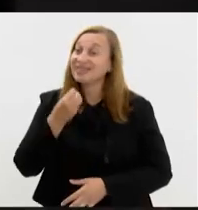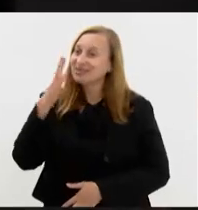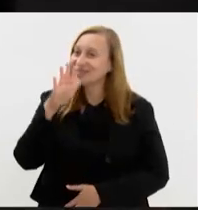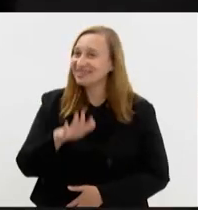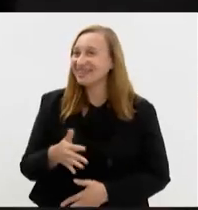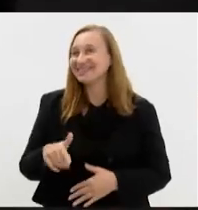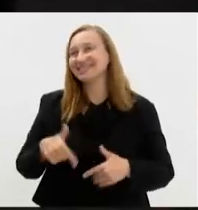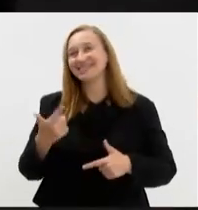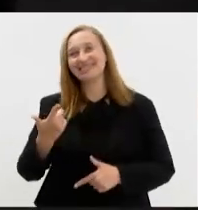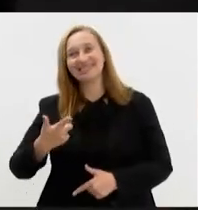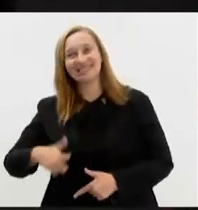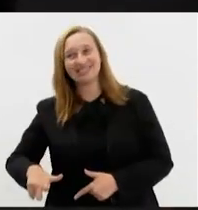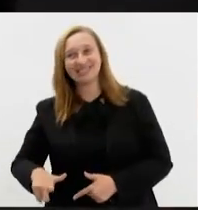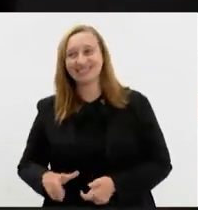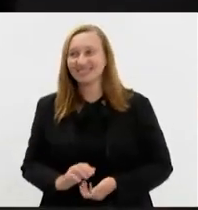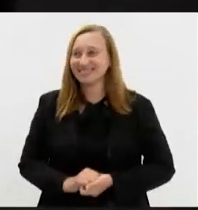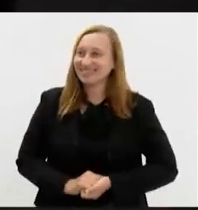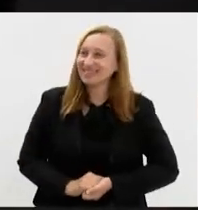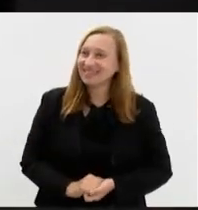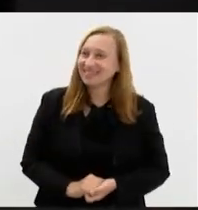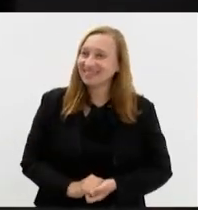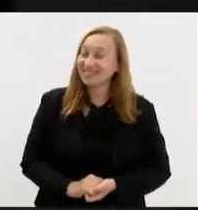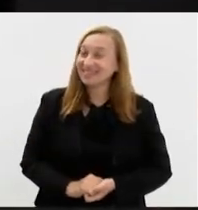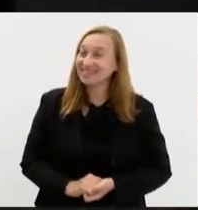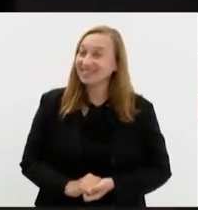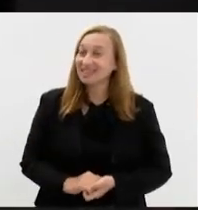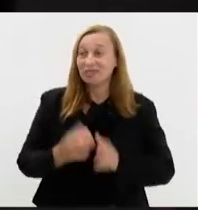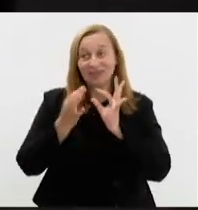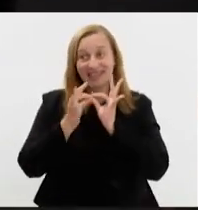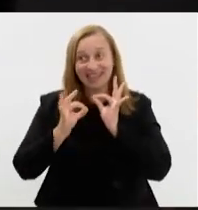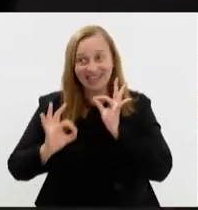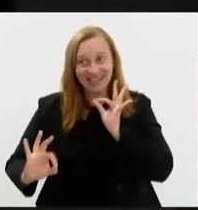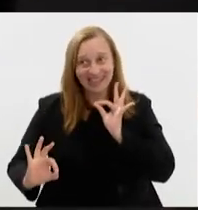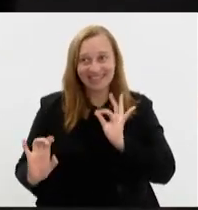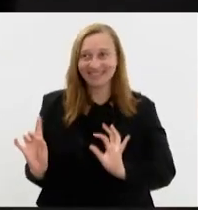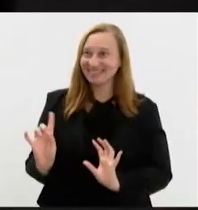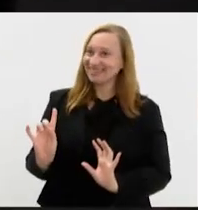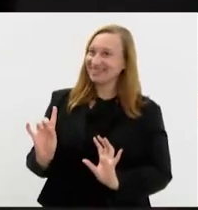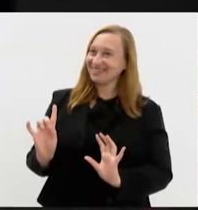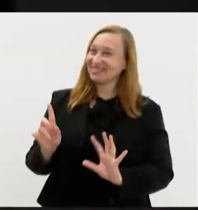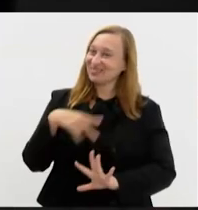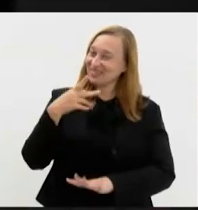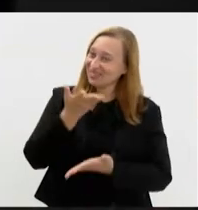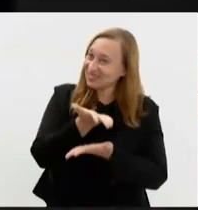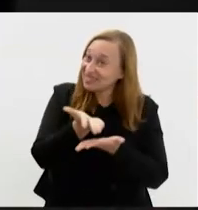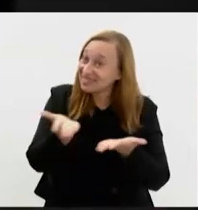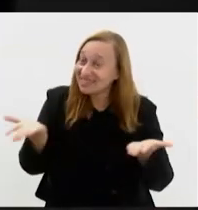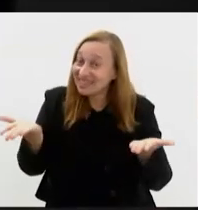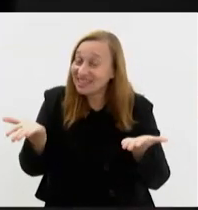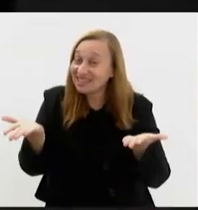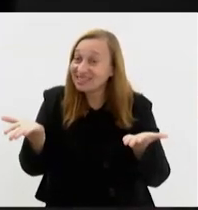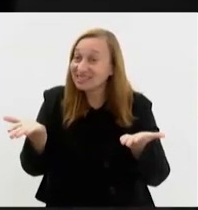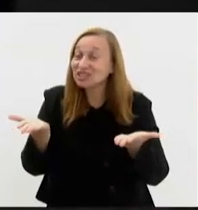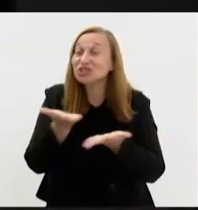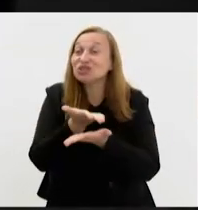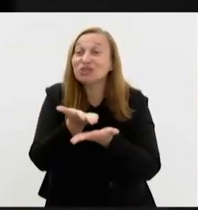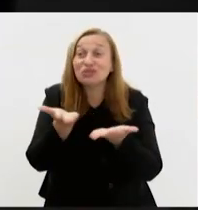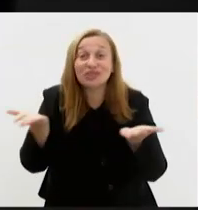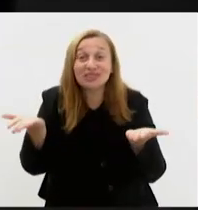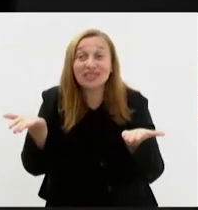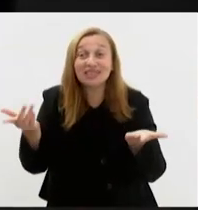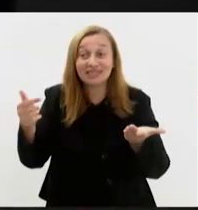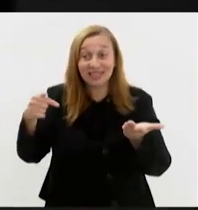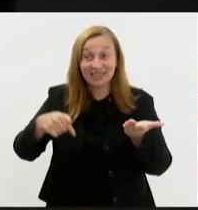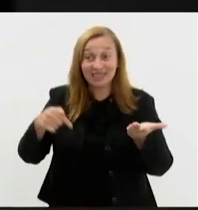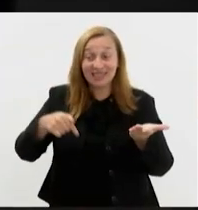vez sem maiores delongas dizer a todos os presentes todos que passaram por aqui que